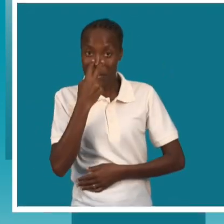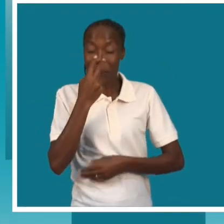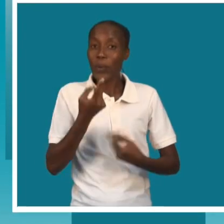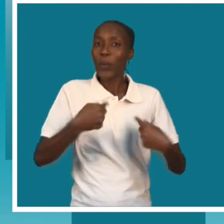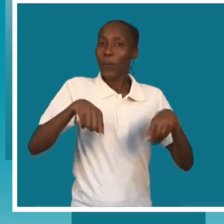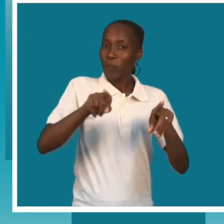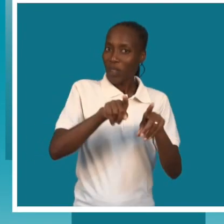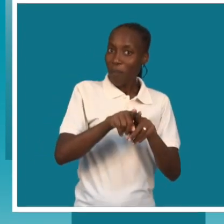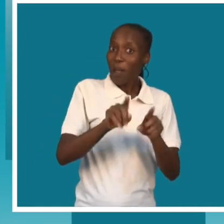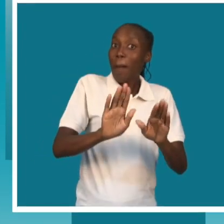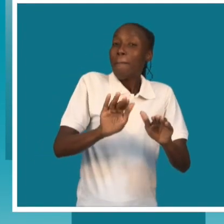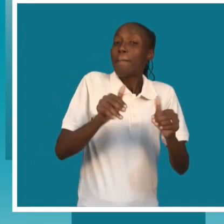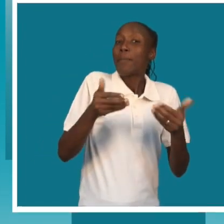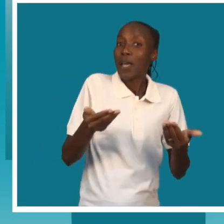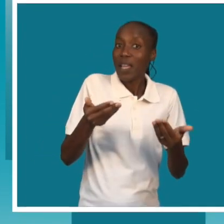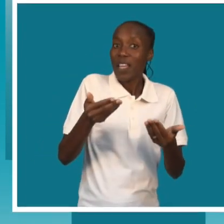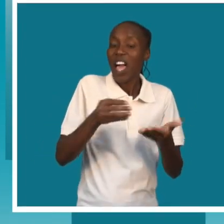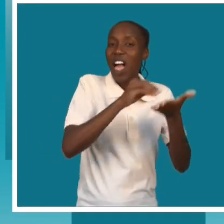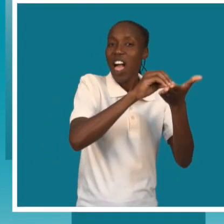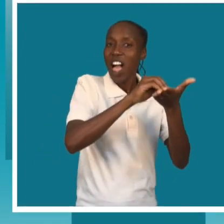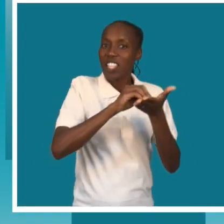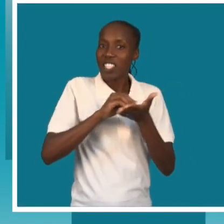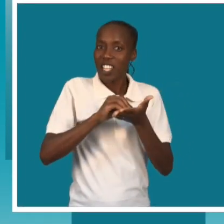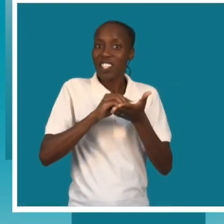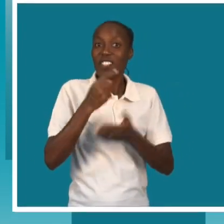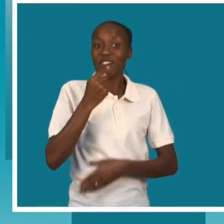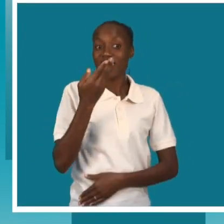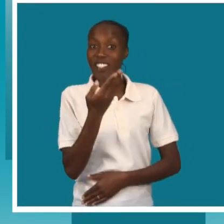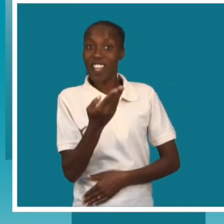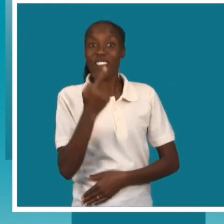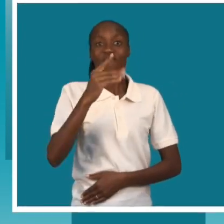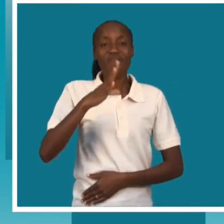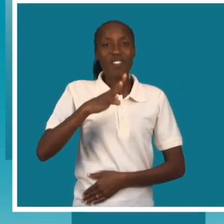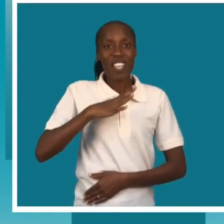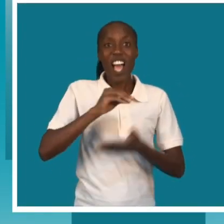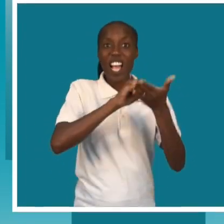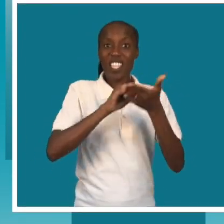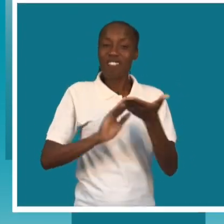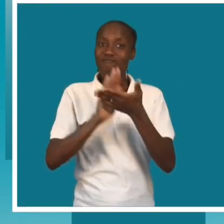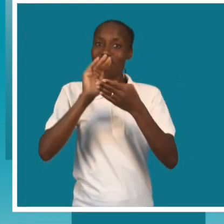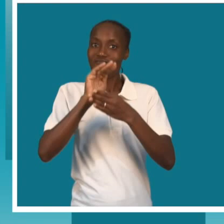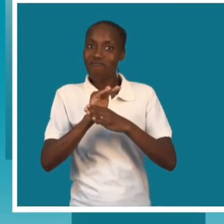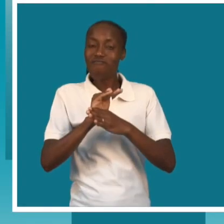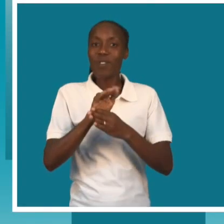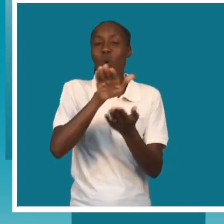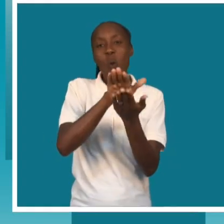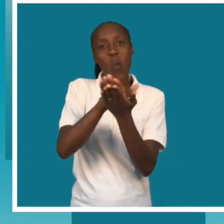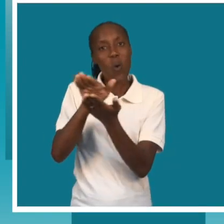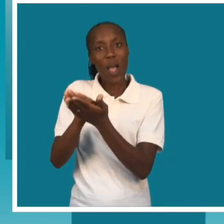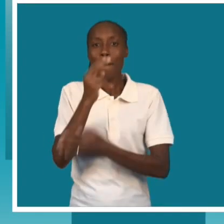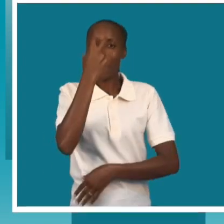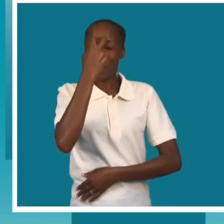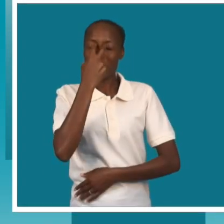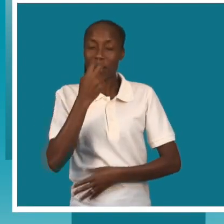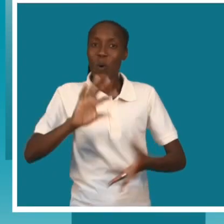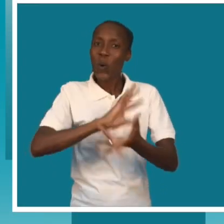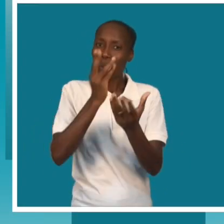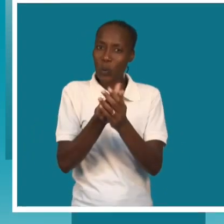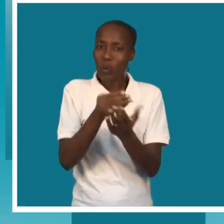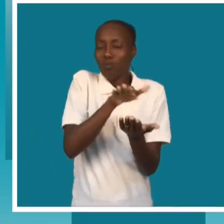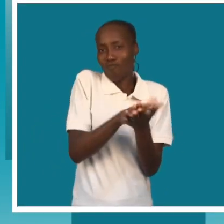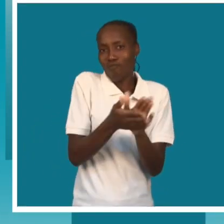Vamos criar condições de acesso para, como ele dizia há pouco tempo, a acessibilidade, as vias e tudo para os cegos. Tudo